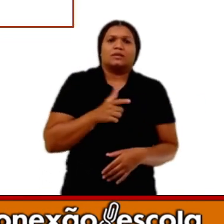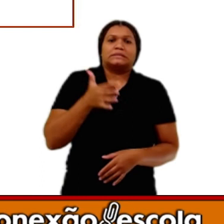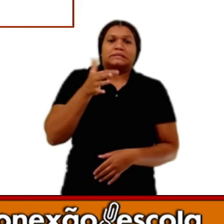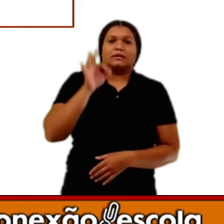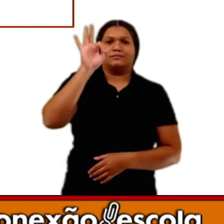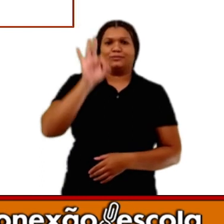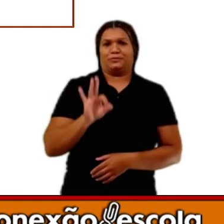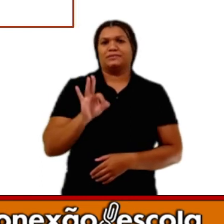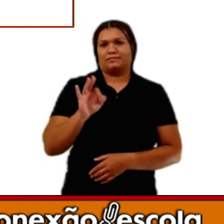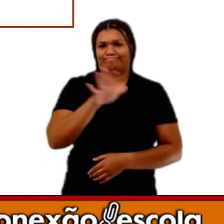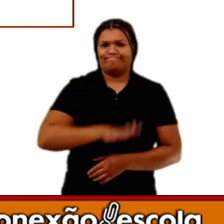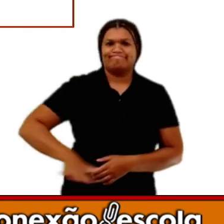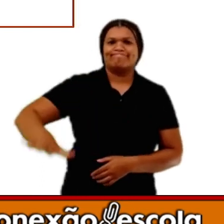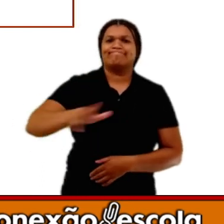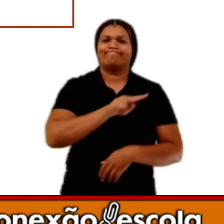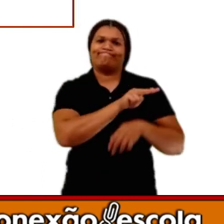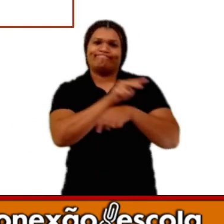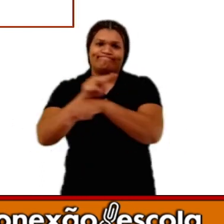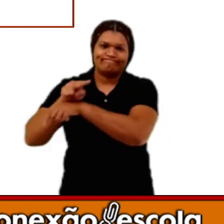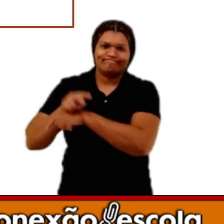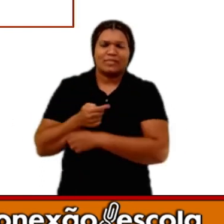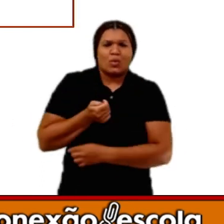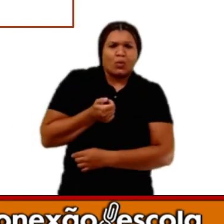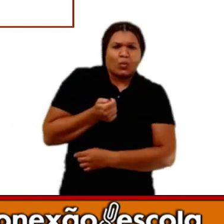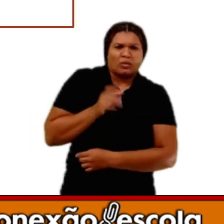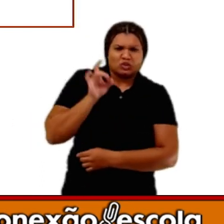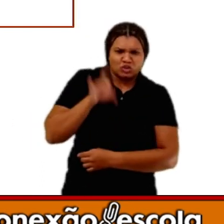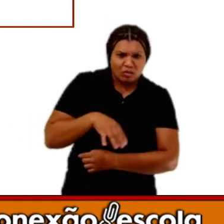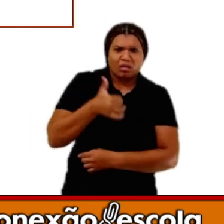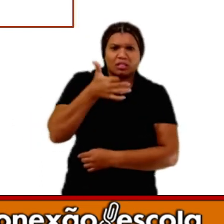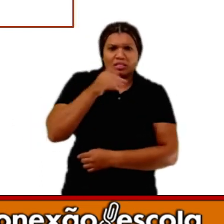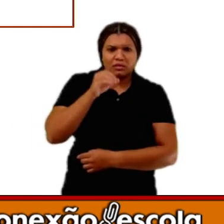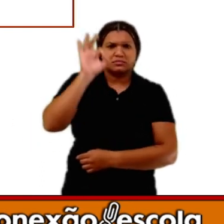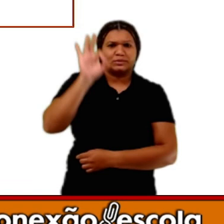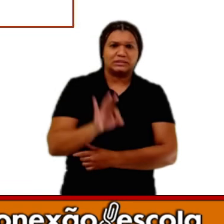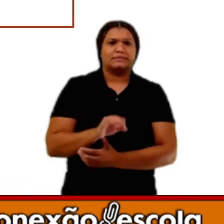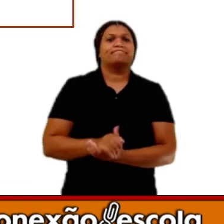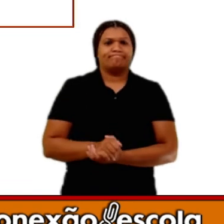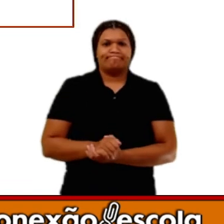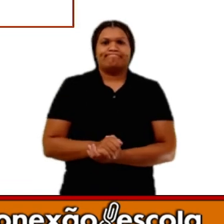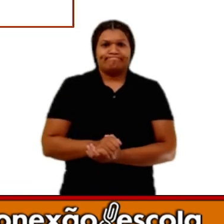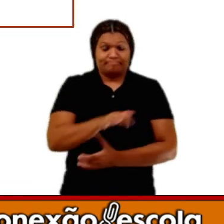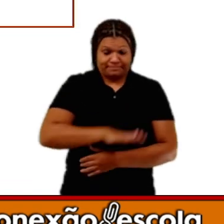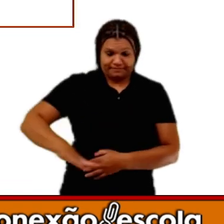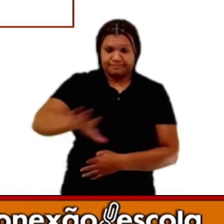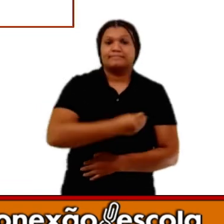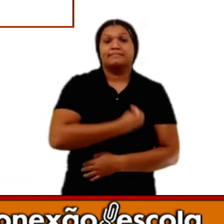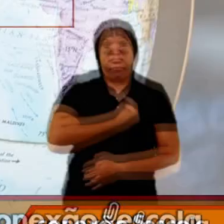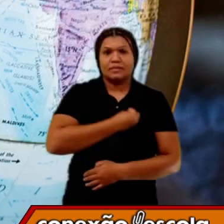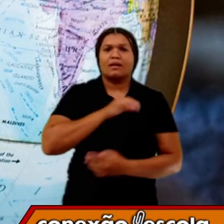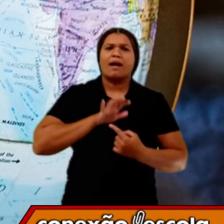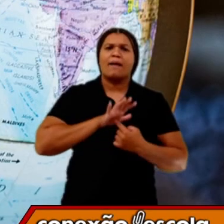deste bioma preservado. É muito pouco, né? O bioma da Mata Atlântica, ele